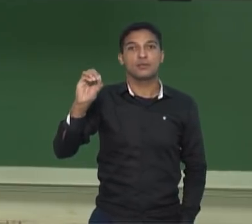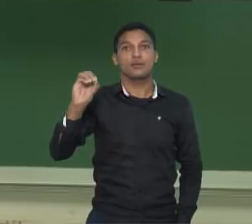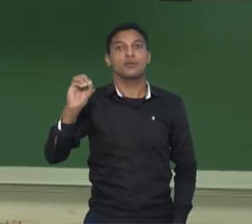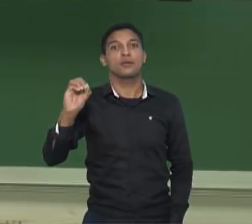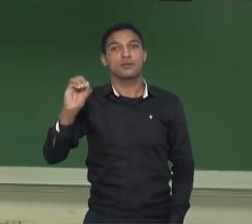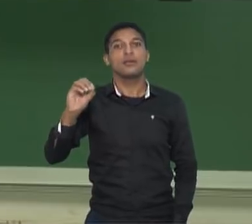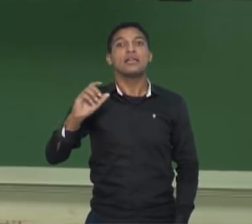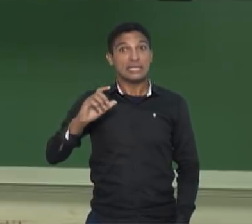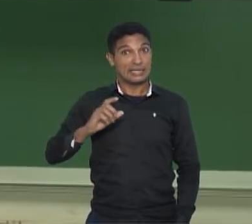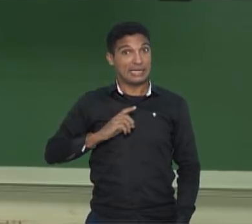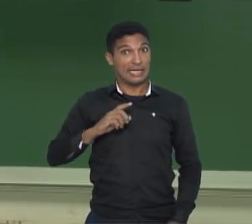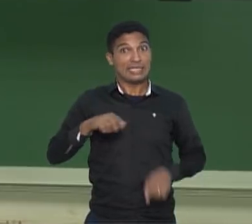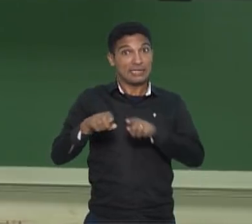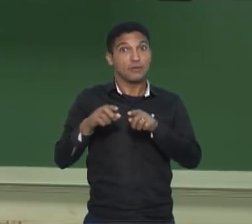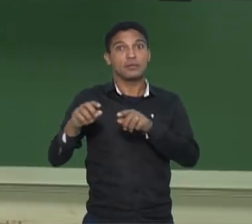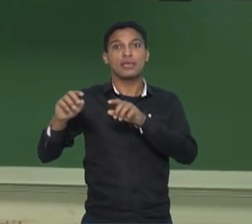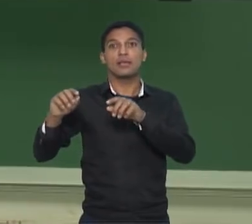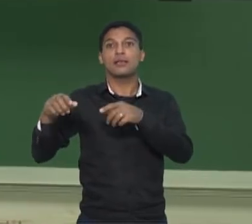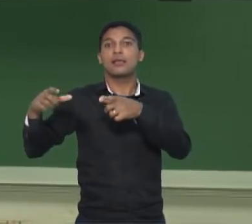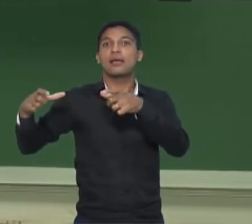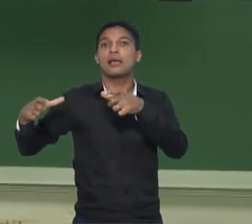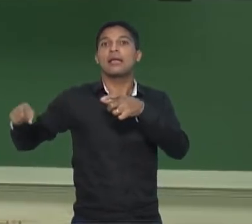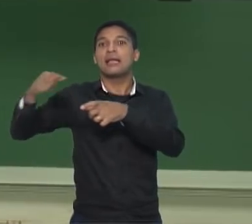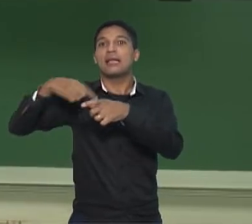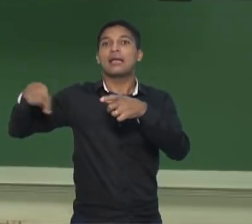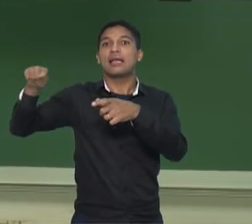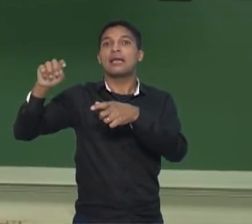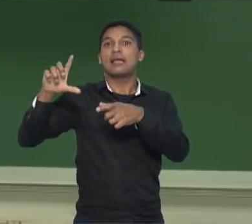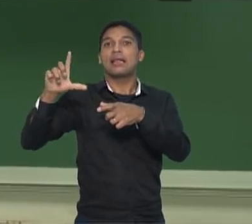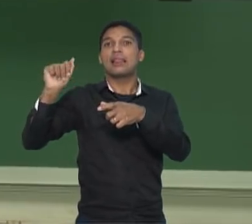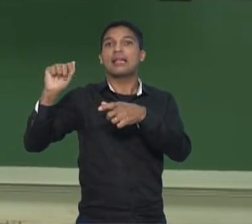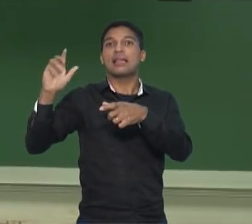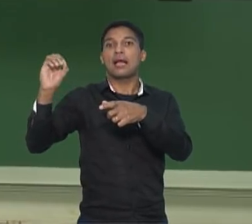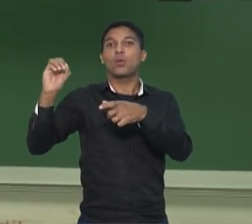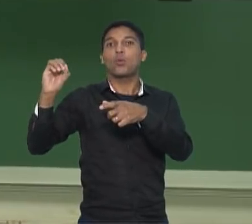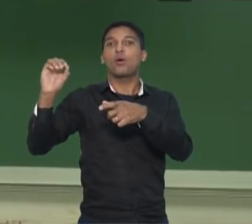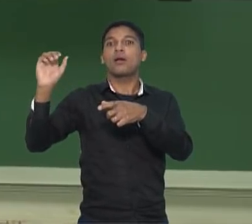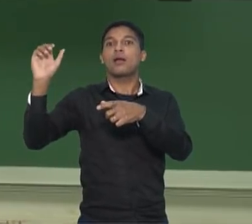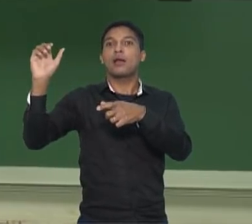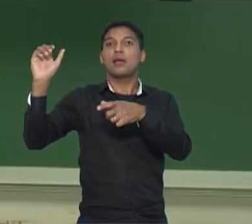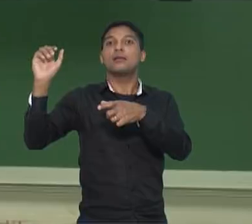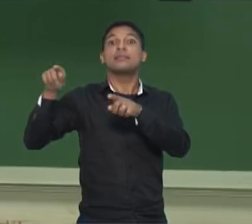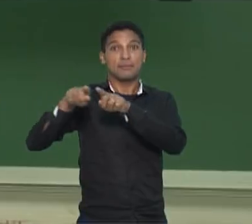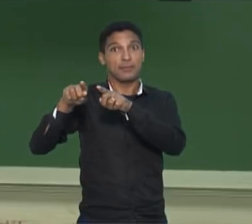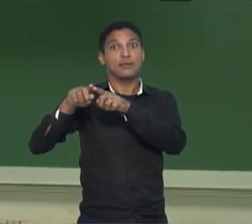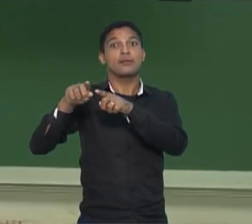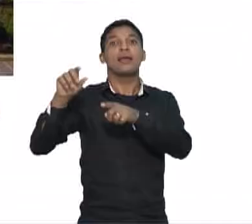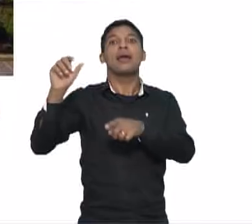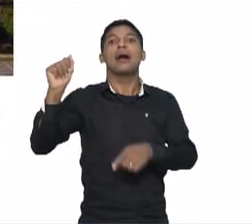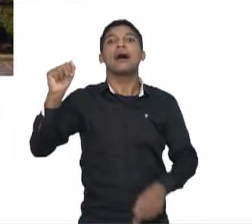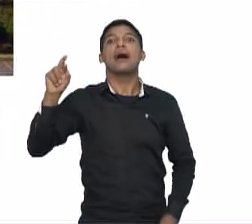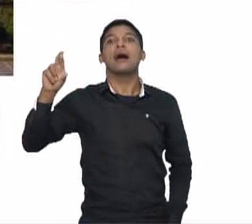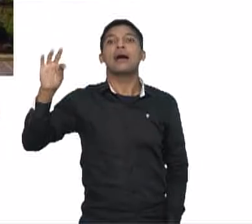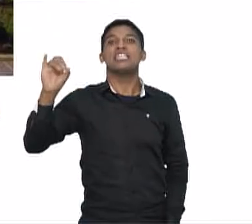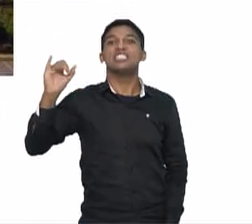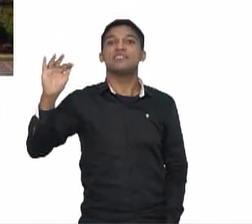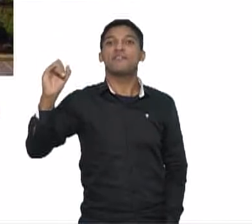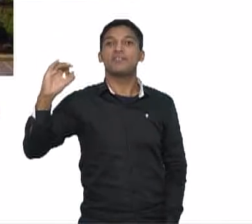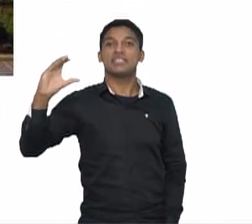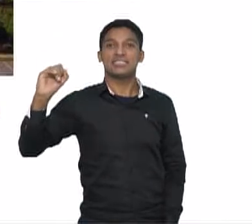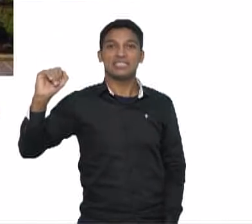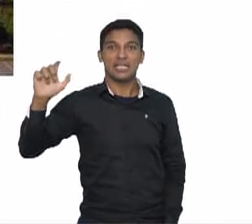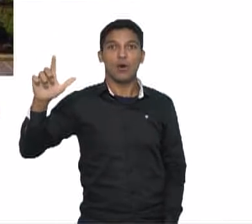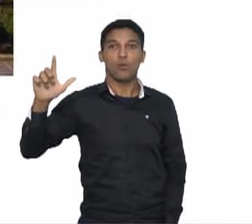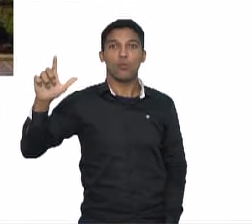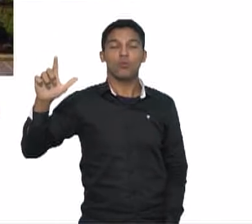tem lago artificial, onde o ser humano consegue represar. Então, veja a diferença. Temos o rio Paraná,